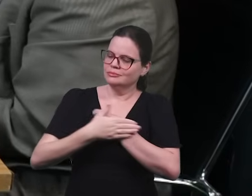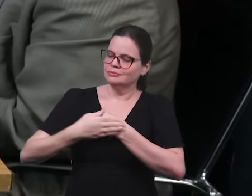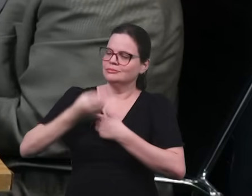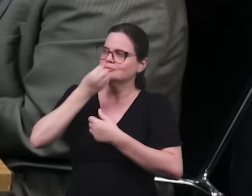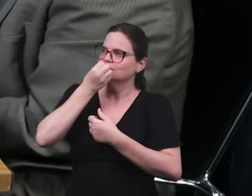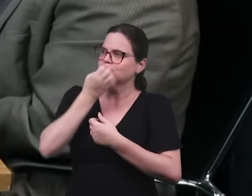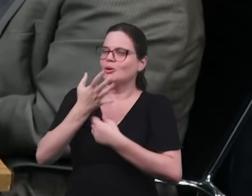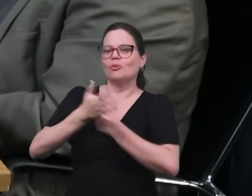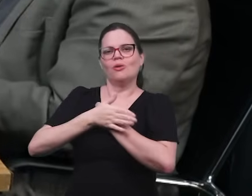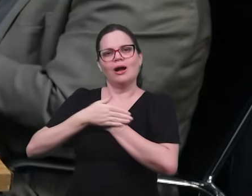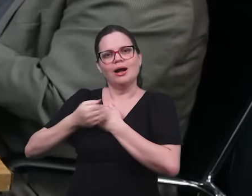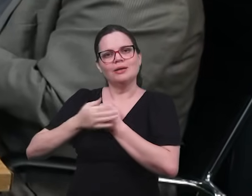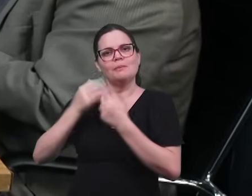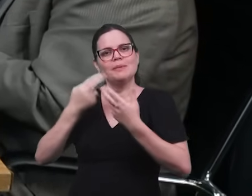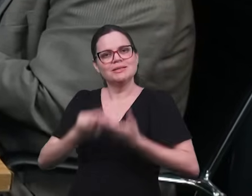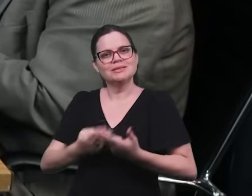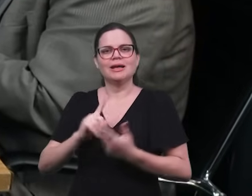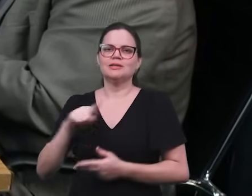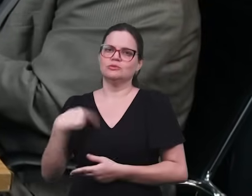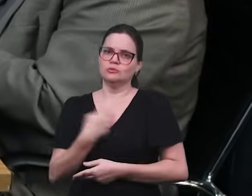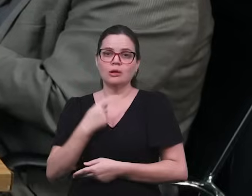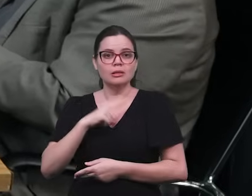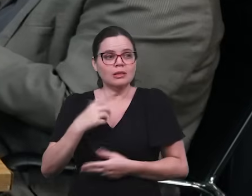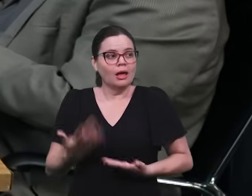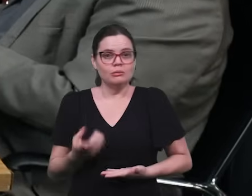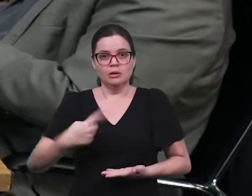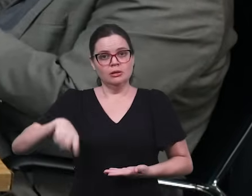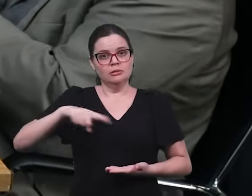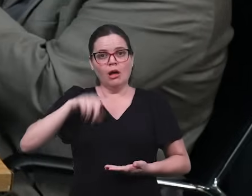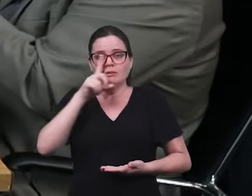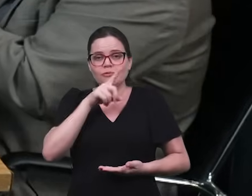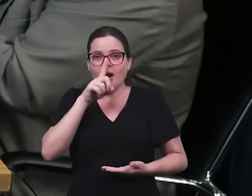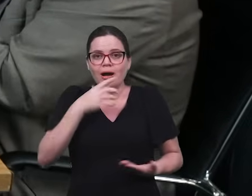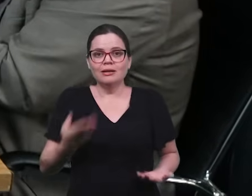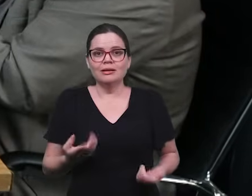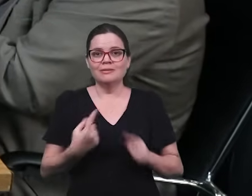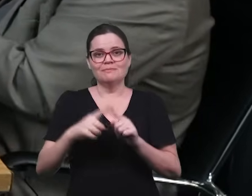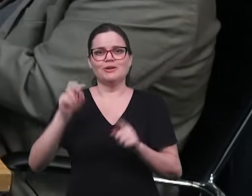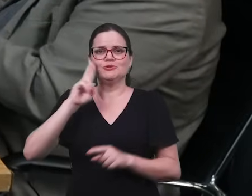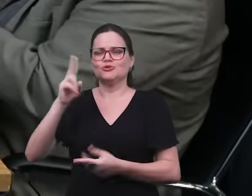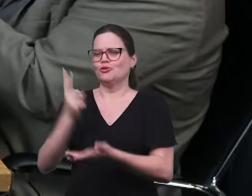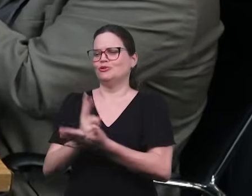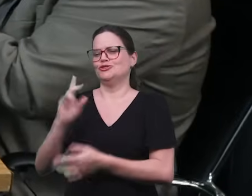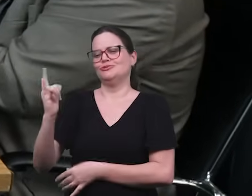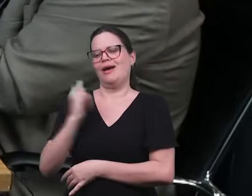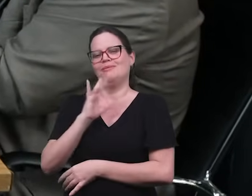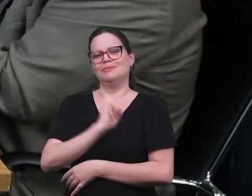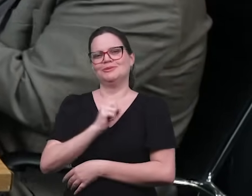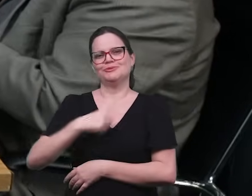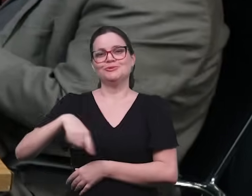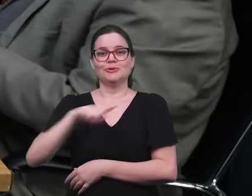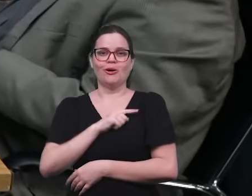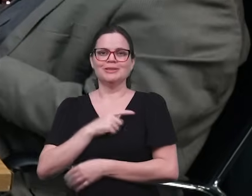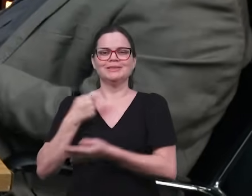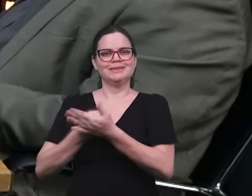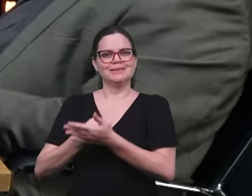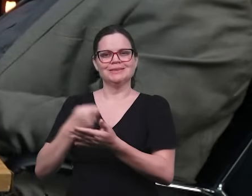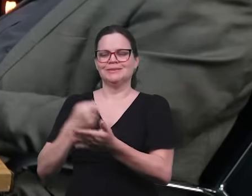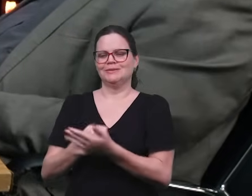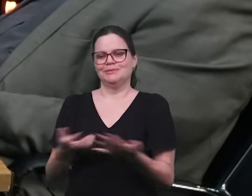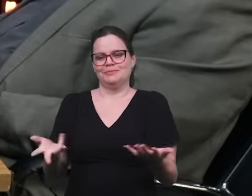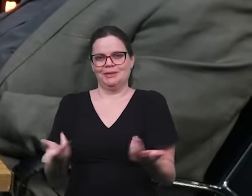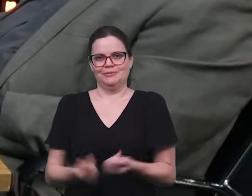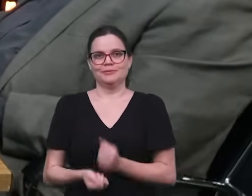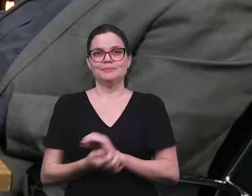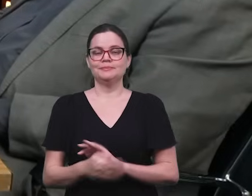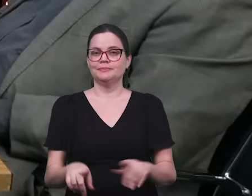bondoso, maravilhoso. Tem paciência com a gente, nós falhamos, mas ele continua nos amando, continua insistindo. É